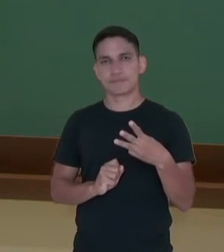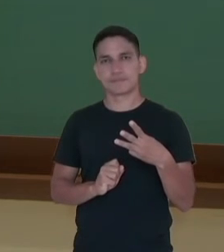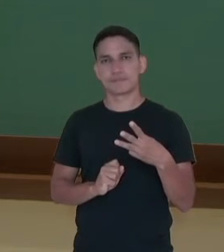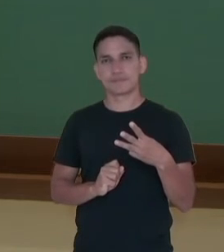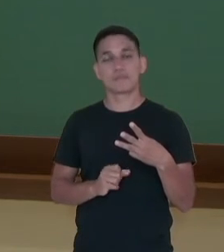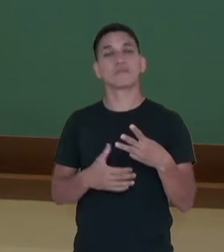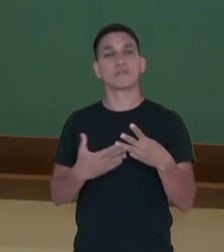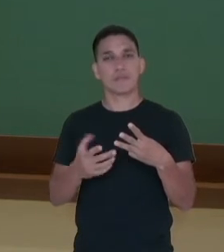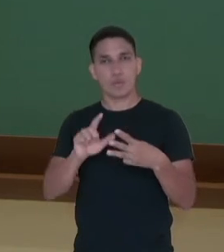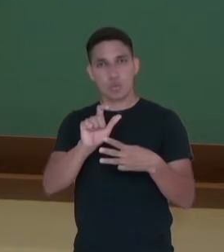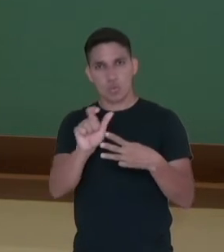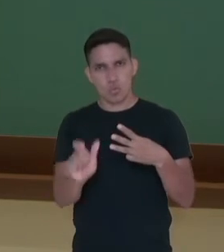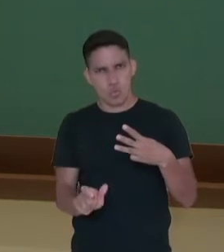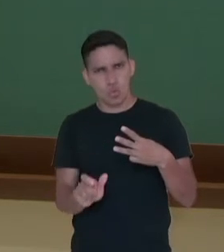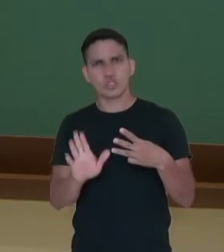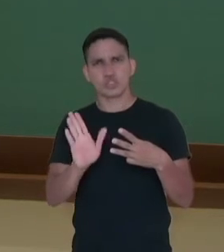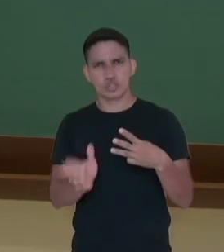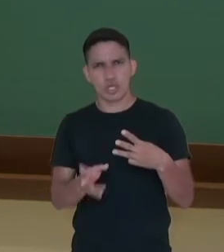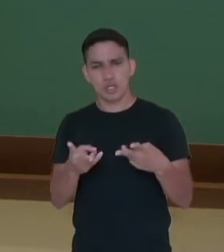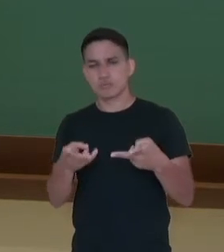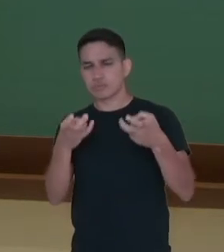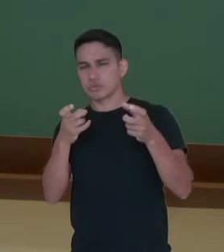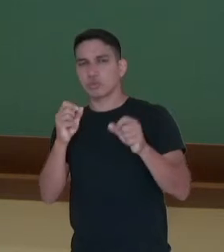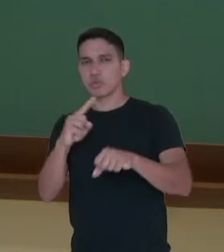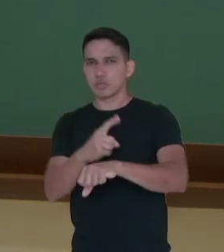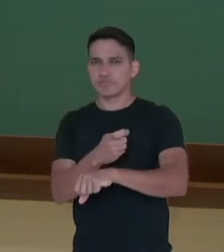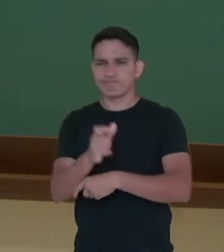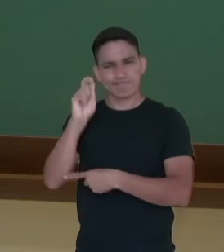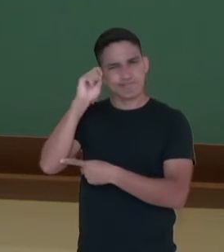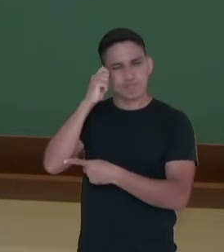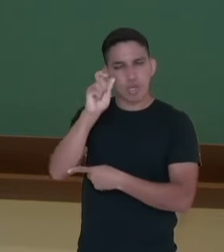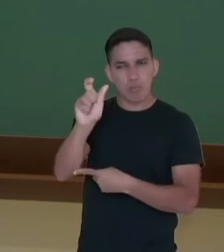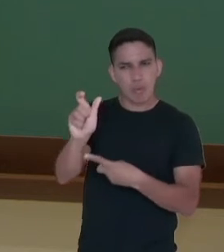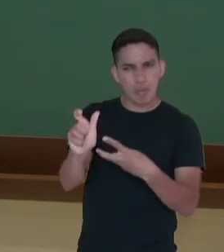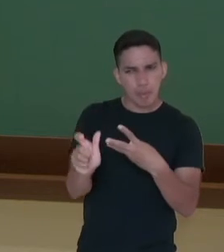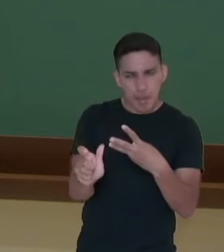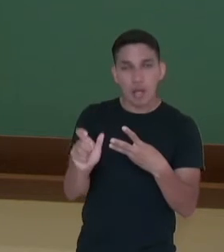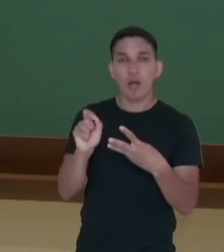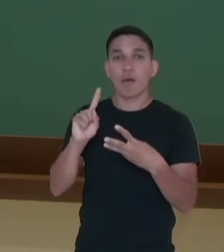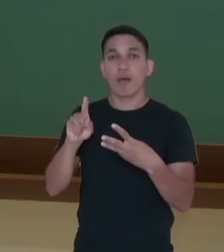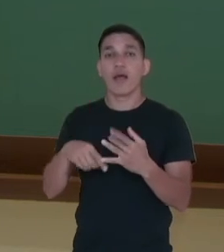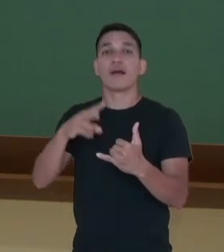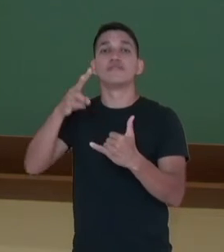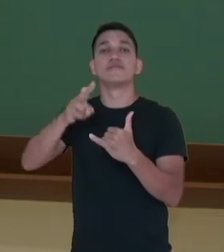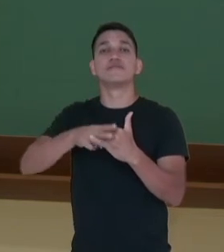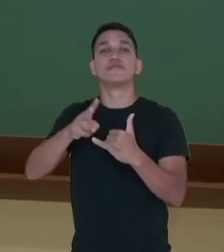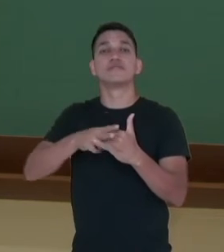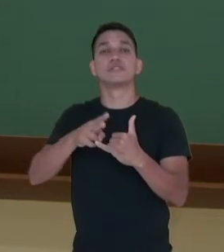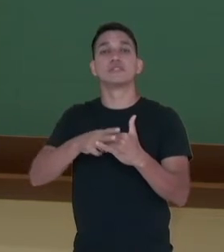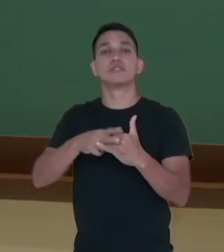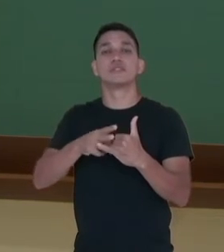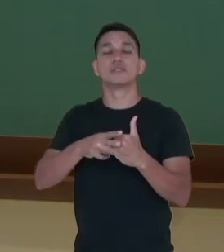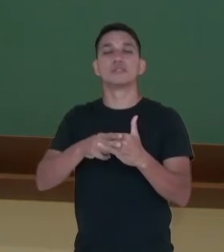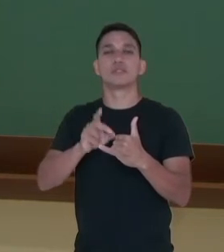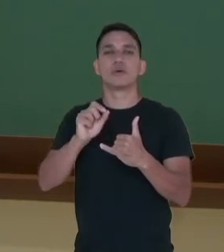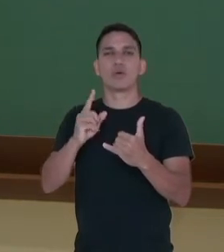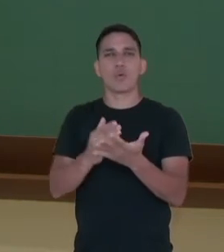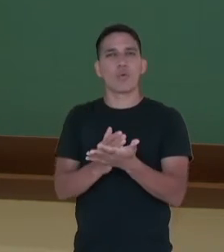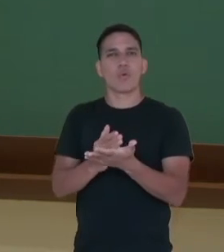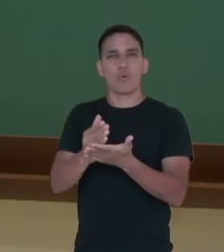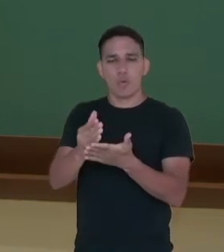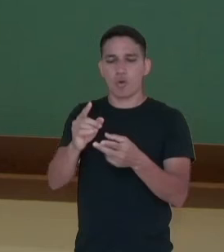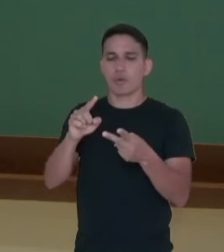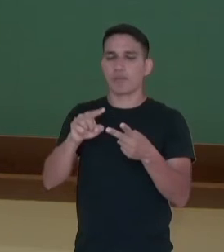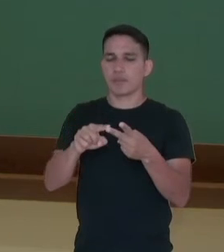semana. Observando aí, ó, observamos que se tratam de verbos, tá?